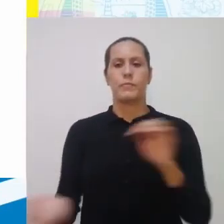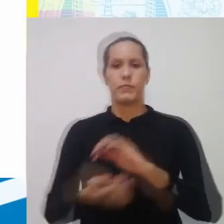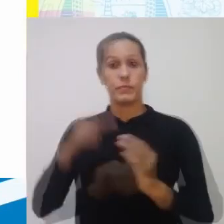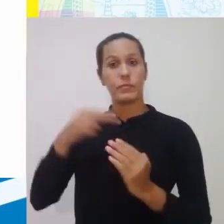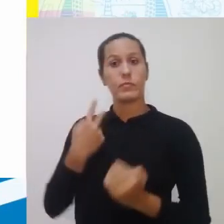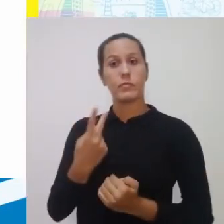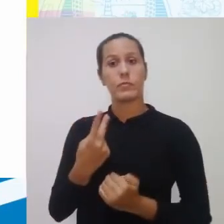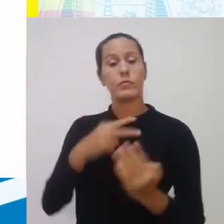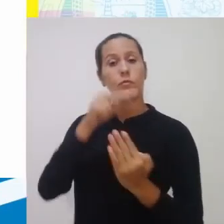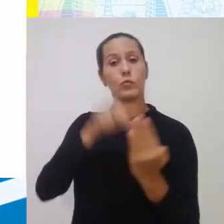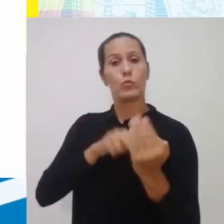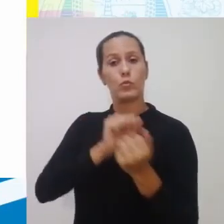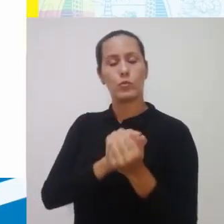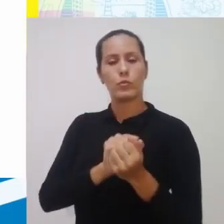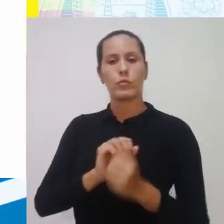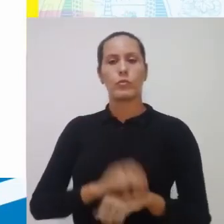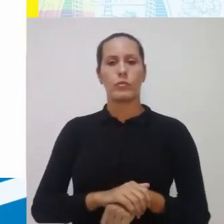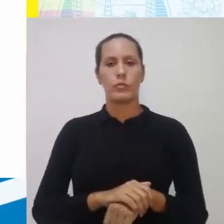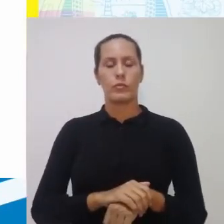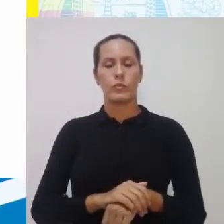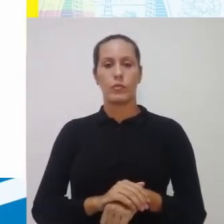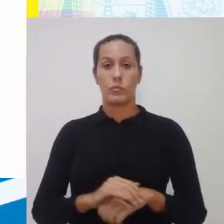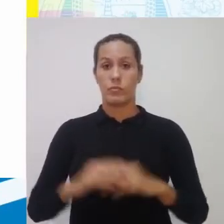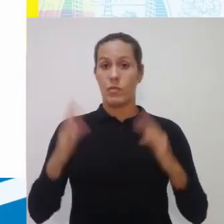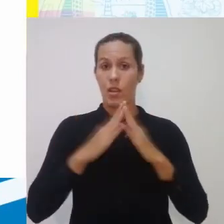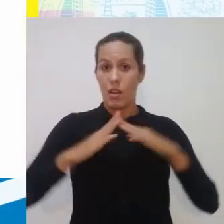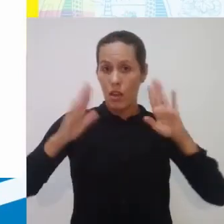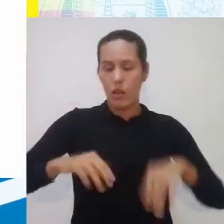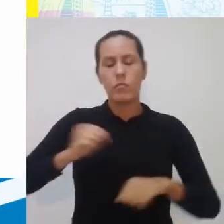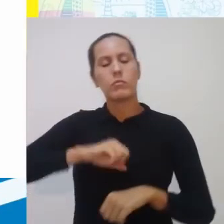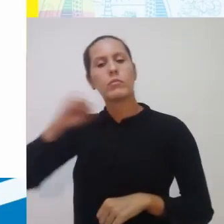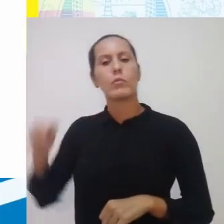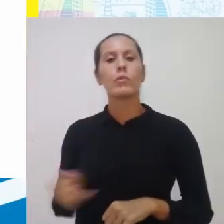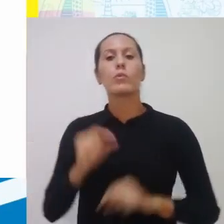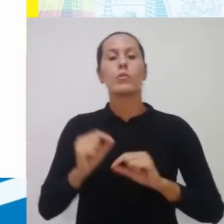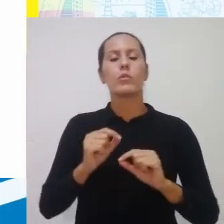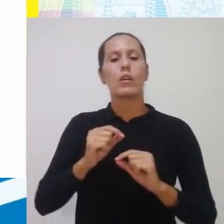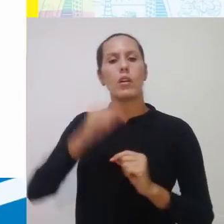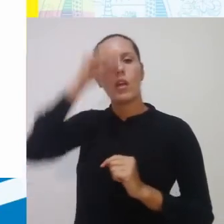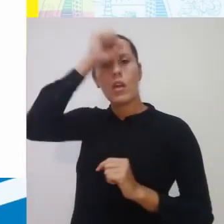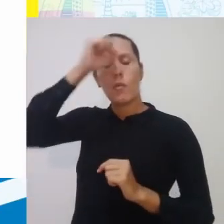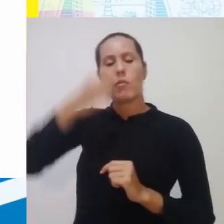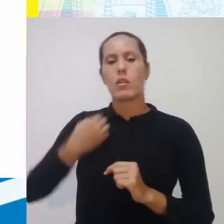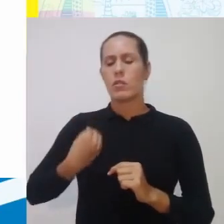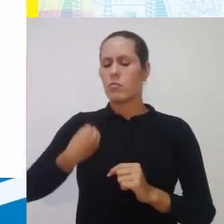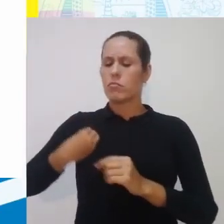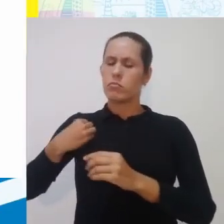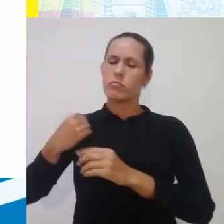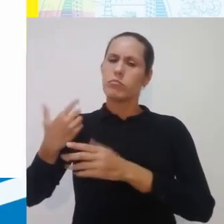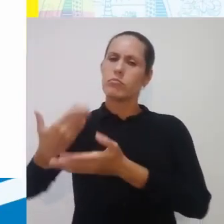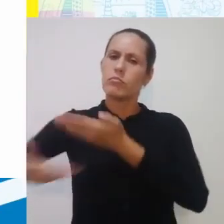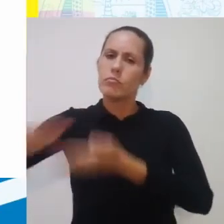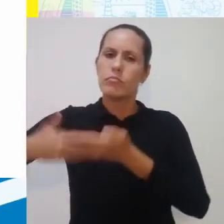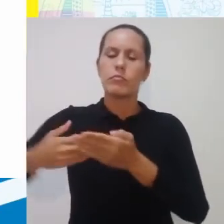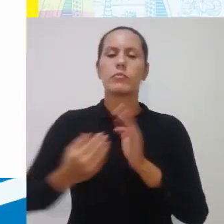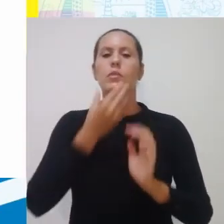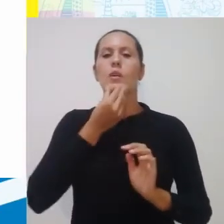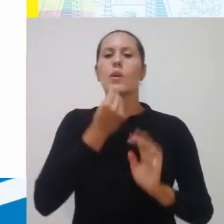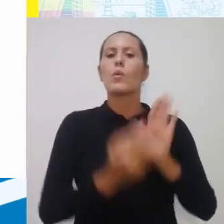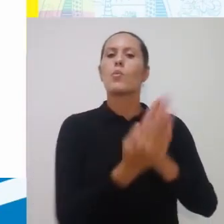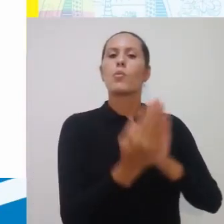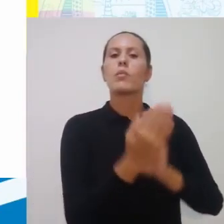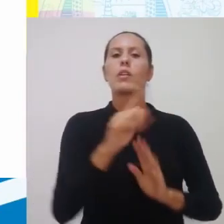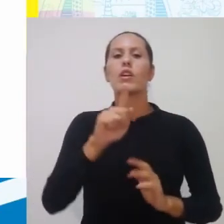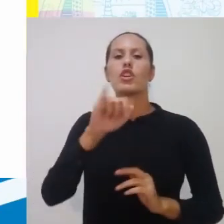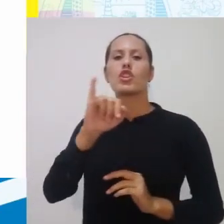na tela e a gente vai ler juntos. Ficar em casa é a oportunidade de reaprendermos a conviver. Publicado